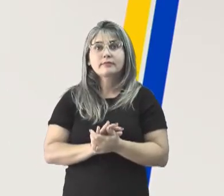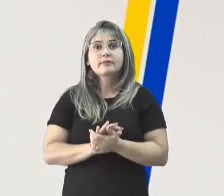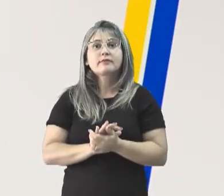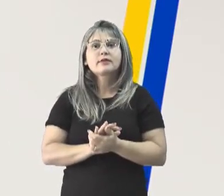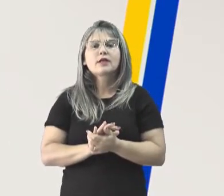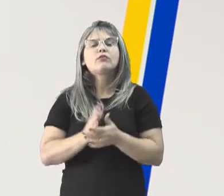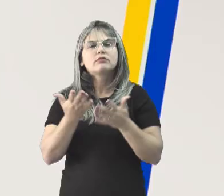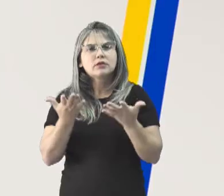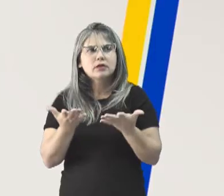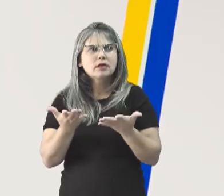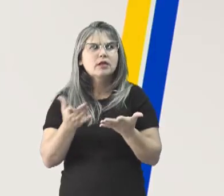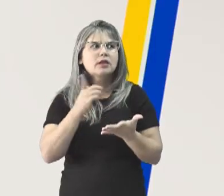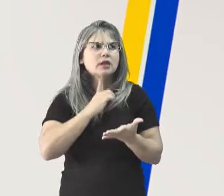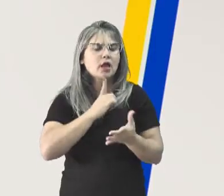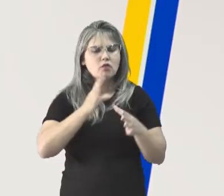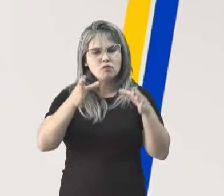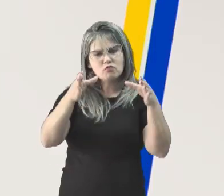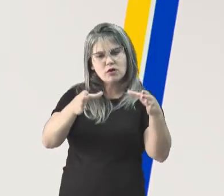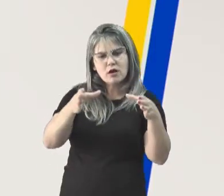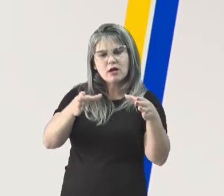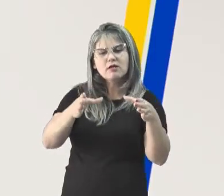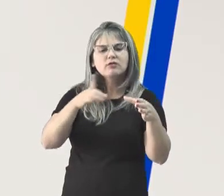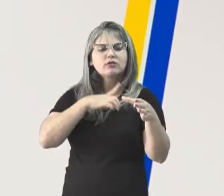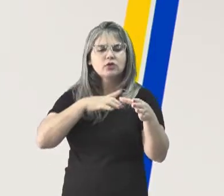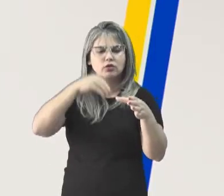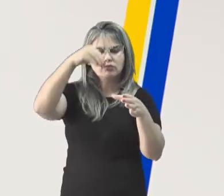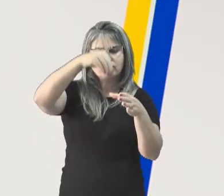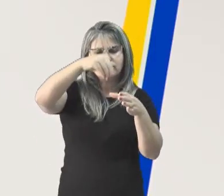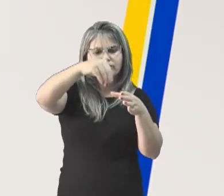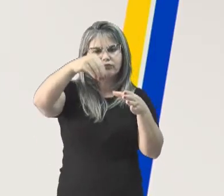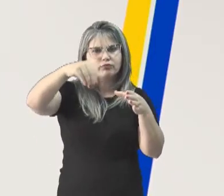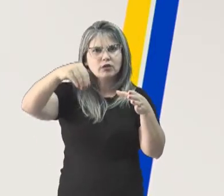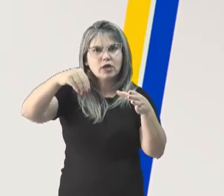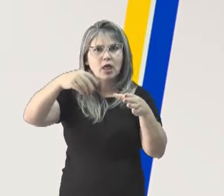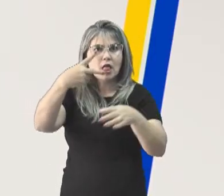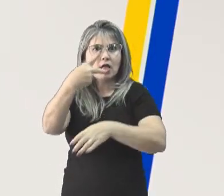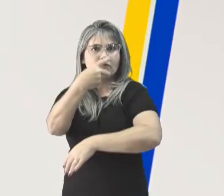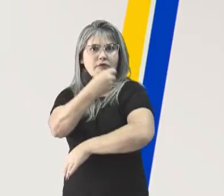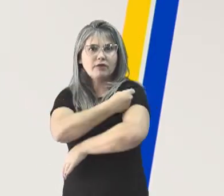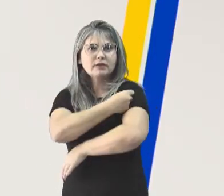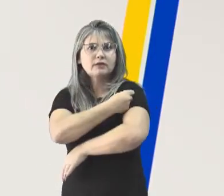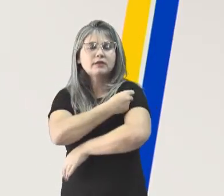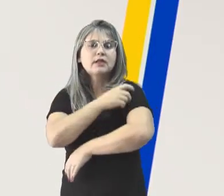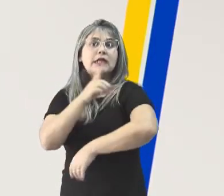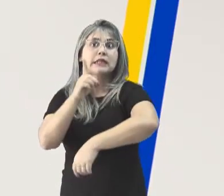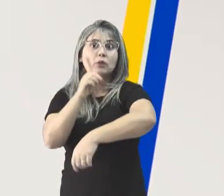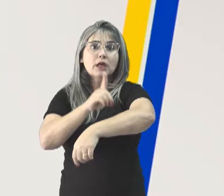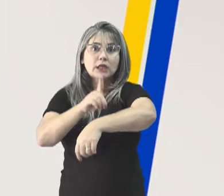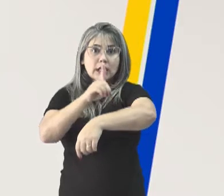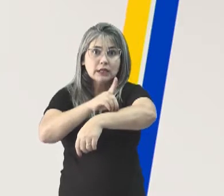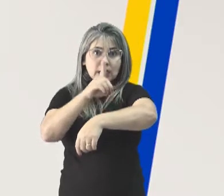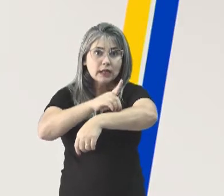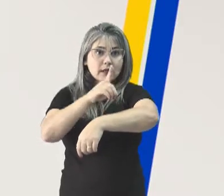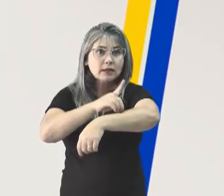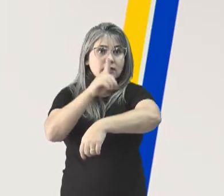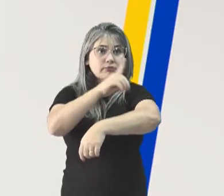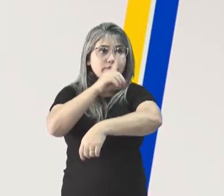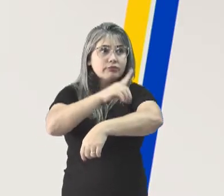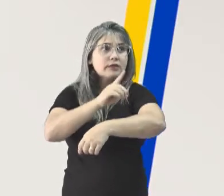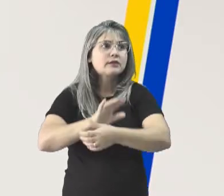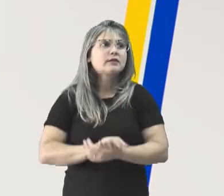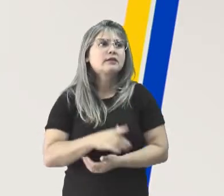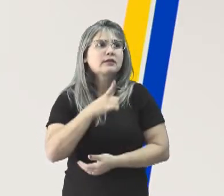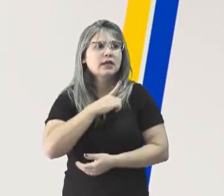caixa para transporte e armazenamento de vacina da dengue contém 12 frascos com 6